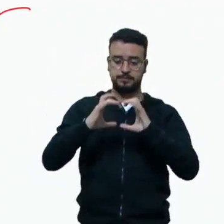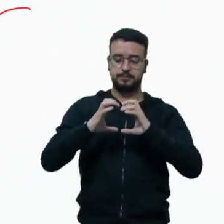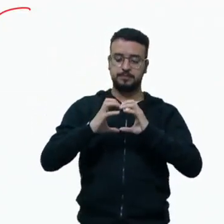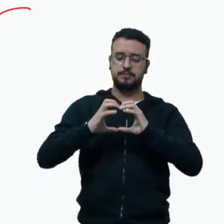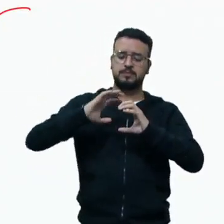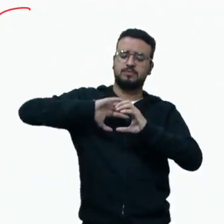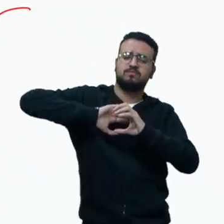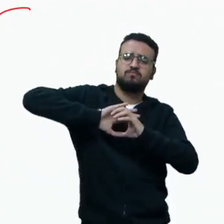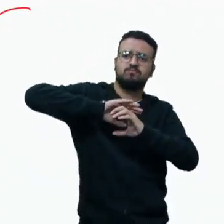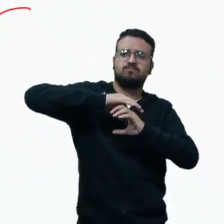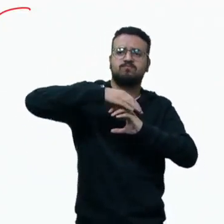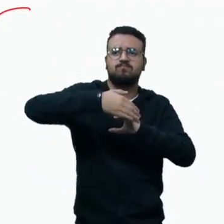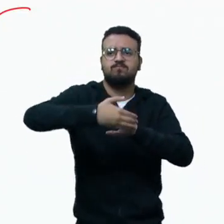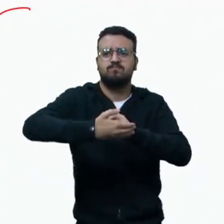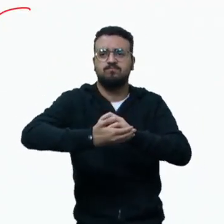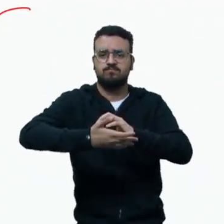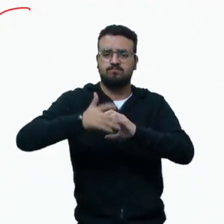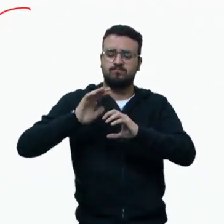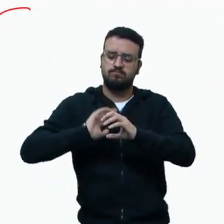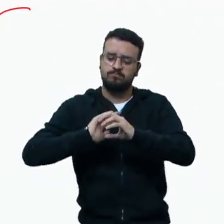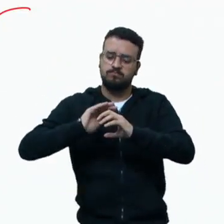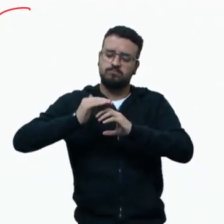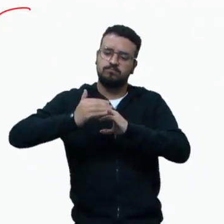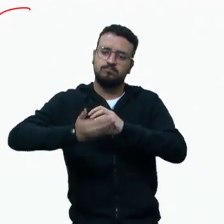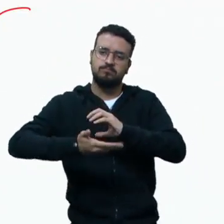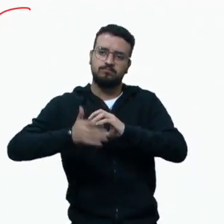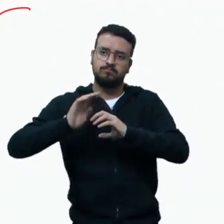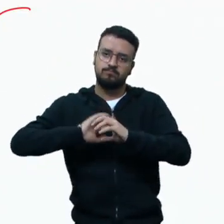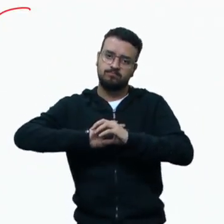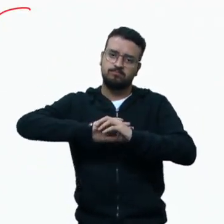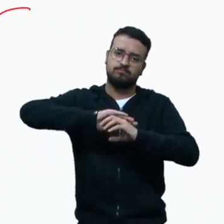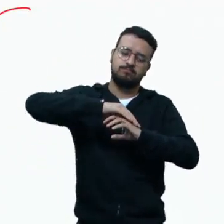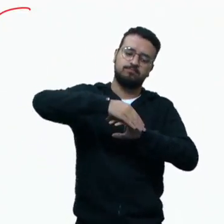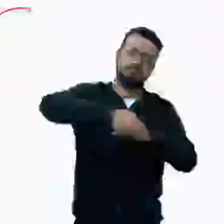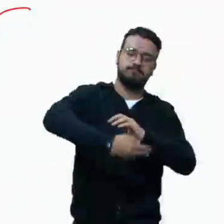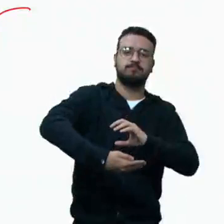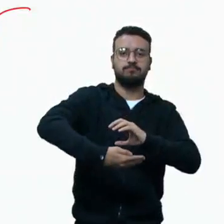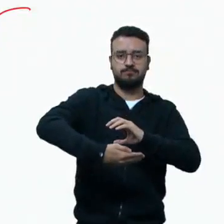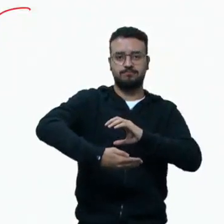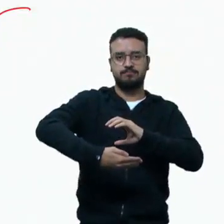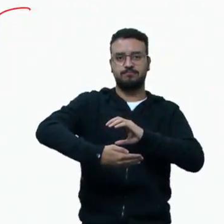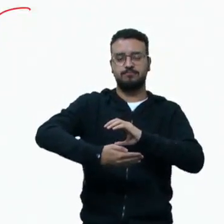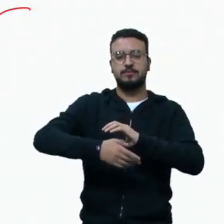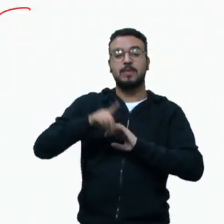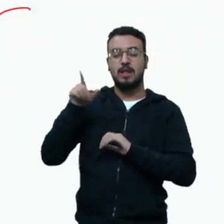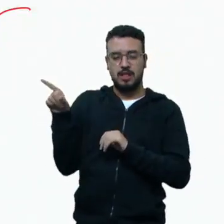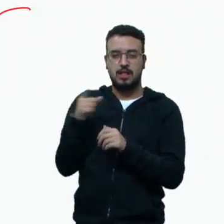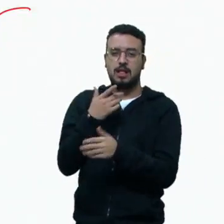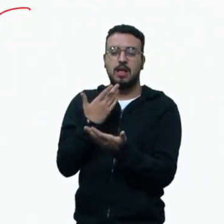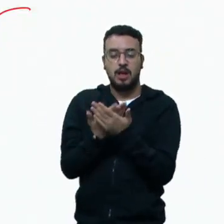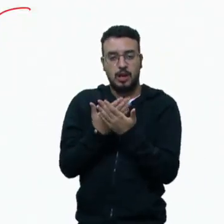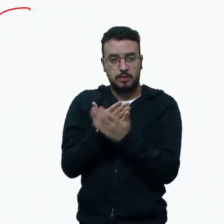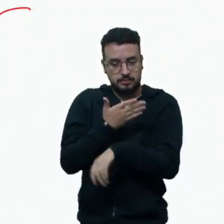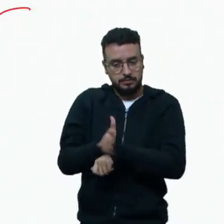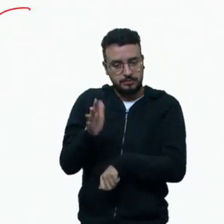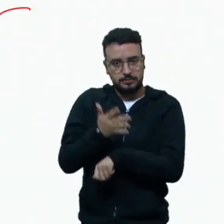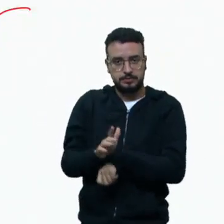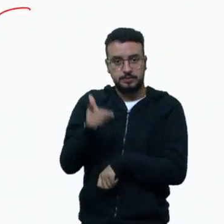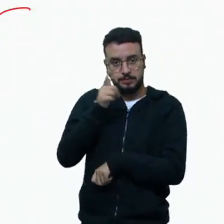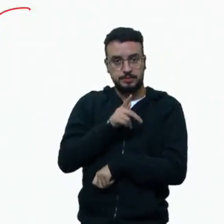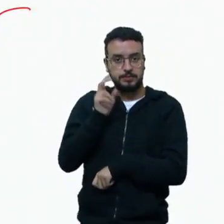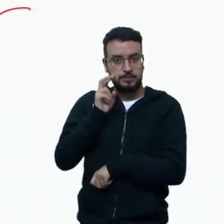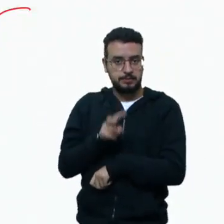que vão proteger o tecido do sistema nervoso central. Então, por cima dele, lá na aula prática você consegue ver, utilizando a